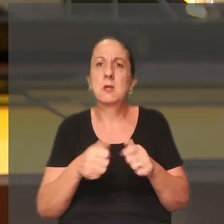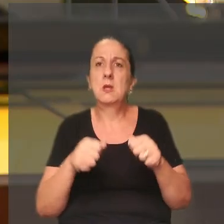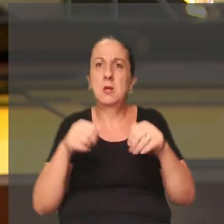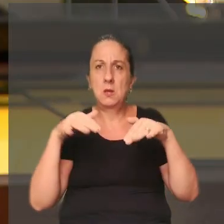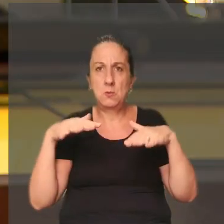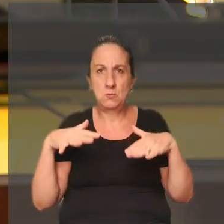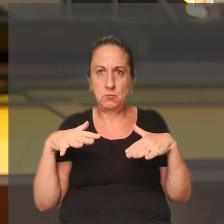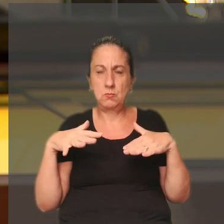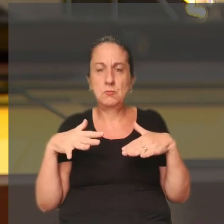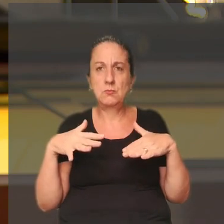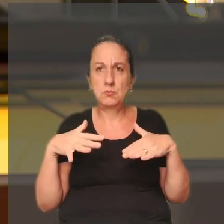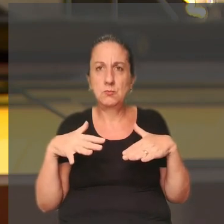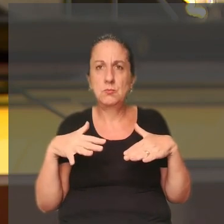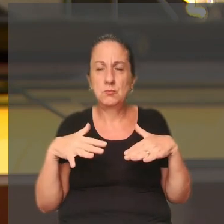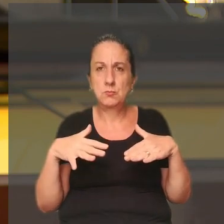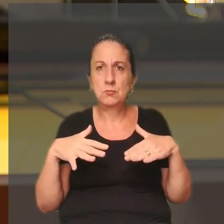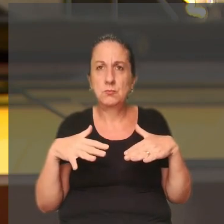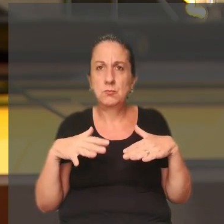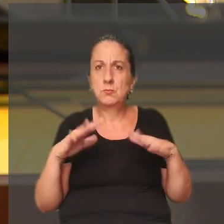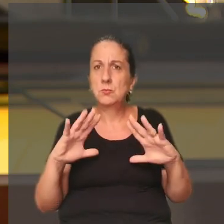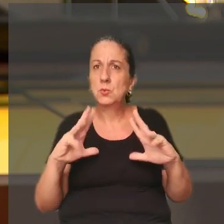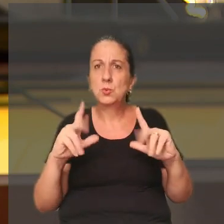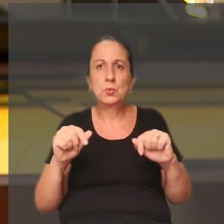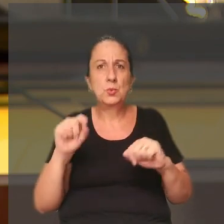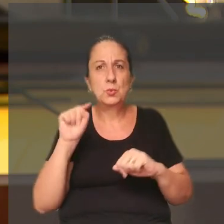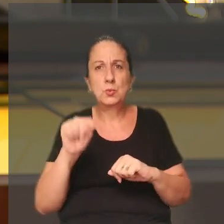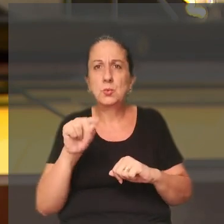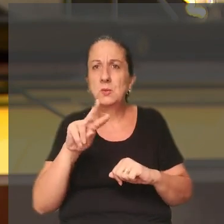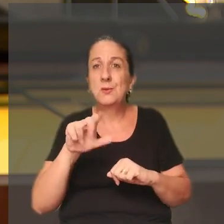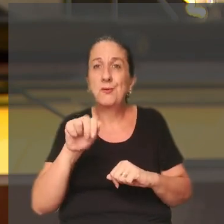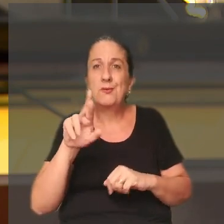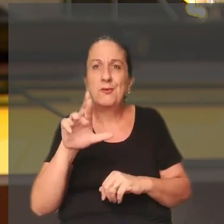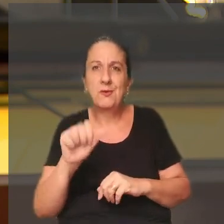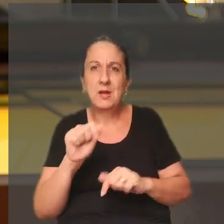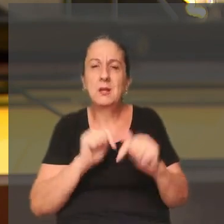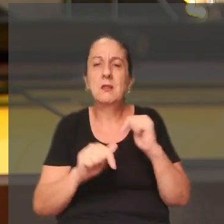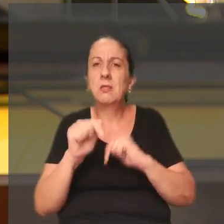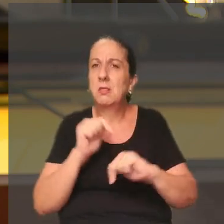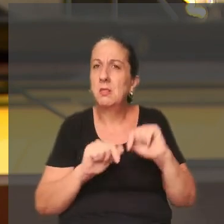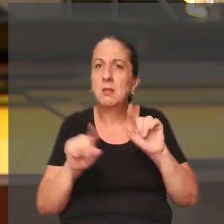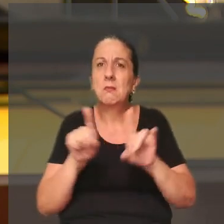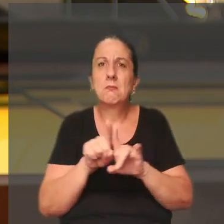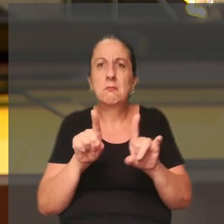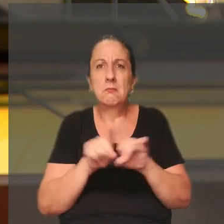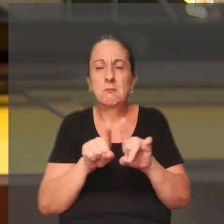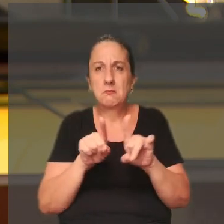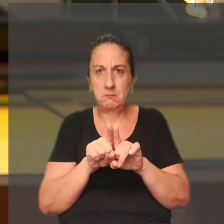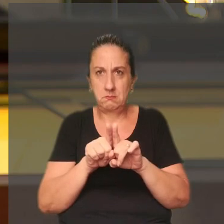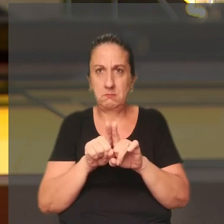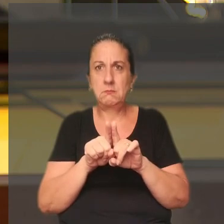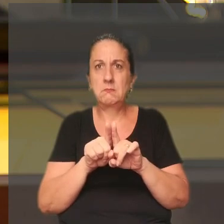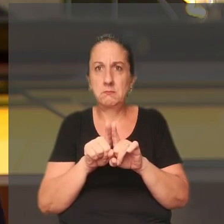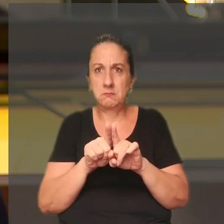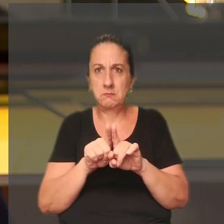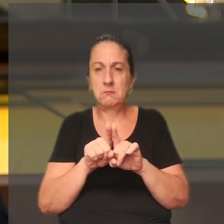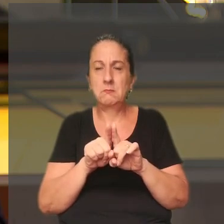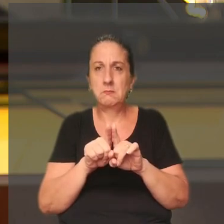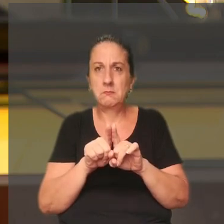até audiências. Chegou a isso. As varas do trabalho também tiveram que